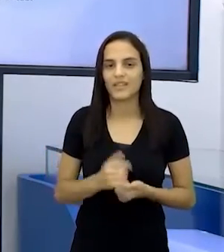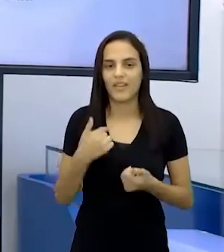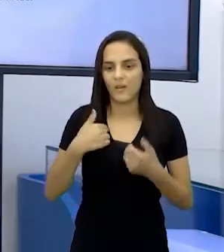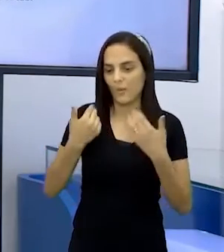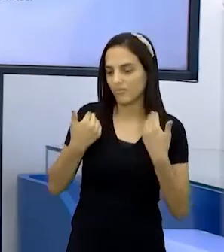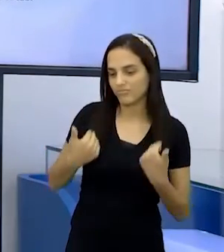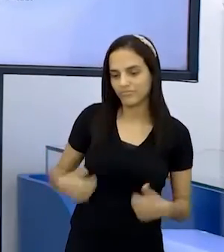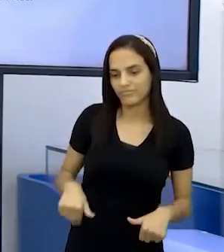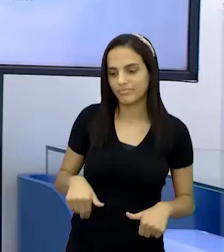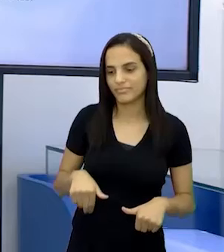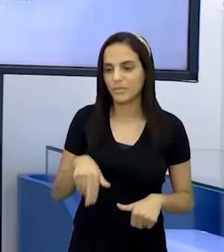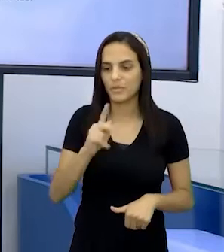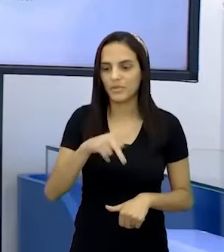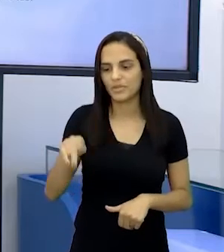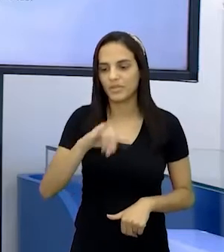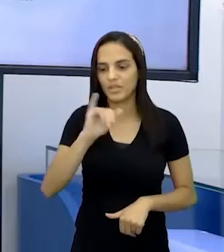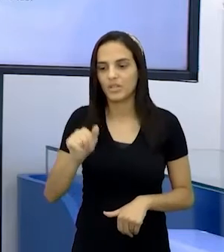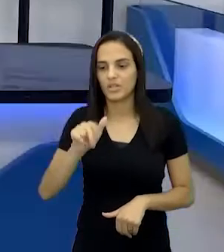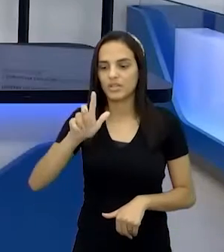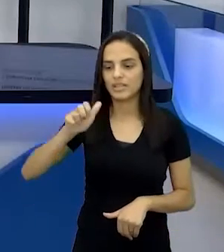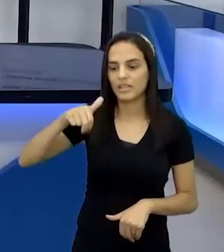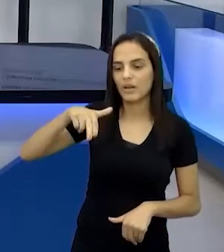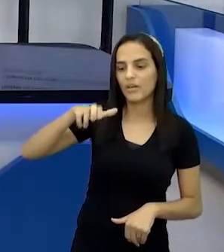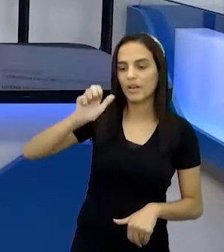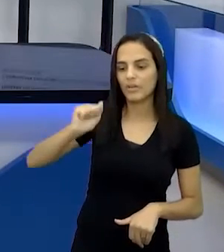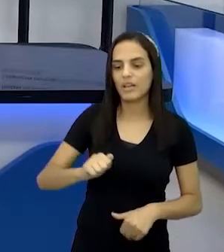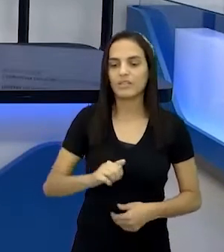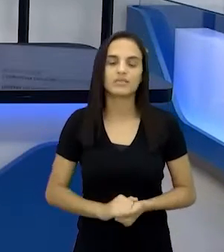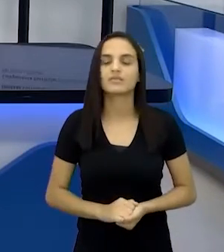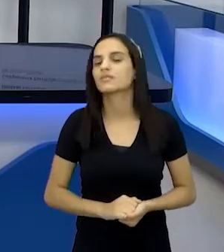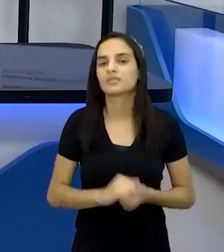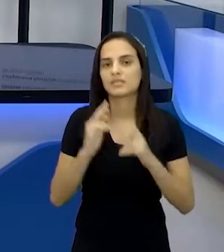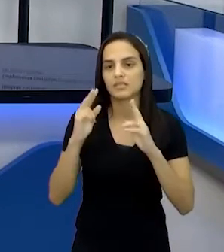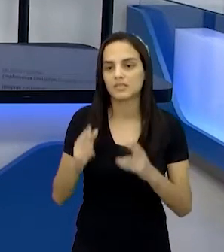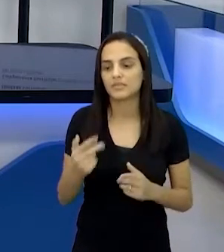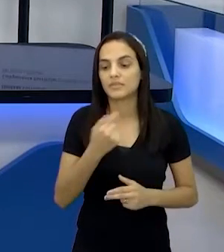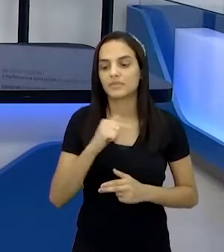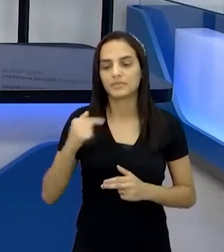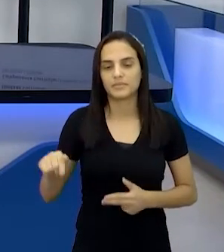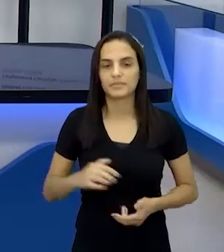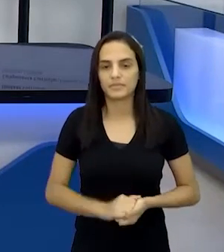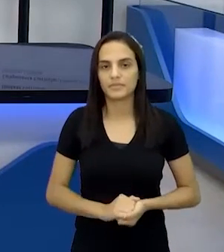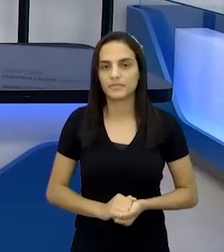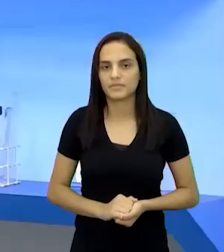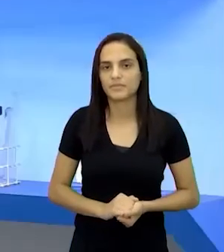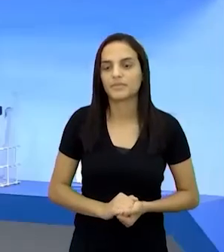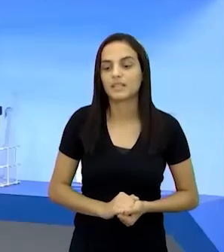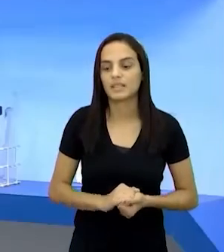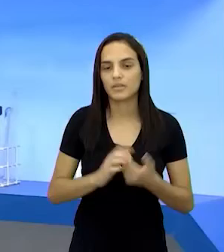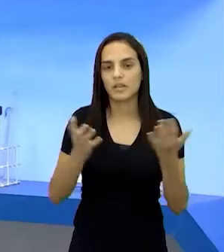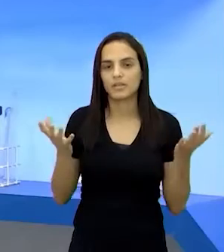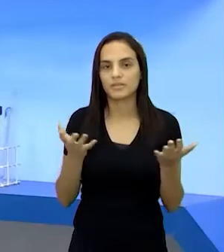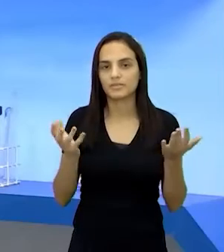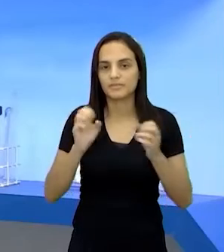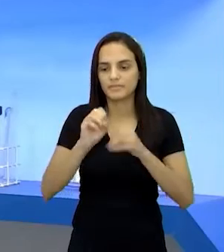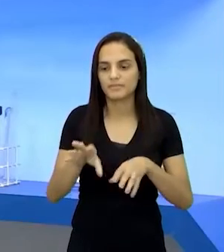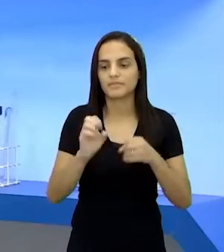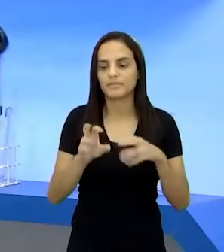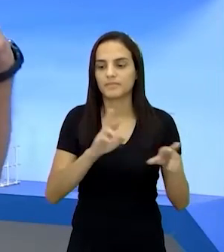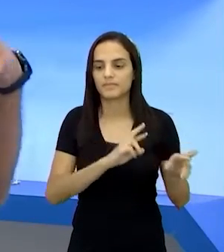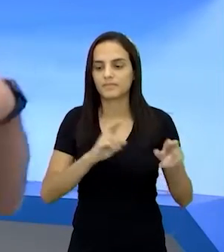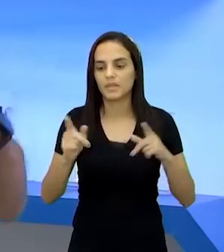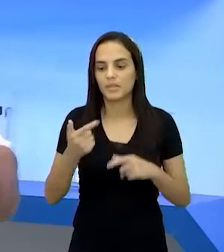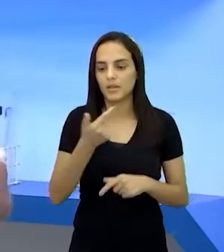professora Juliana. É verdade. De educação física. Porque agora você vai estar vestida para ensinar de maneira diferente, para poder ser uma